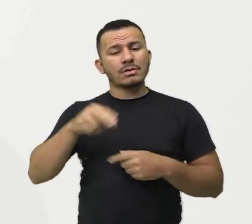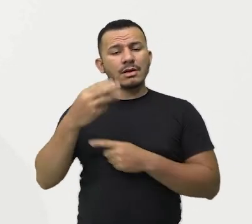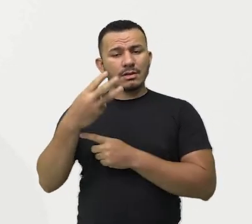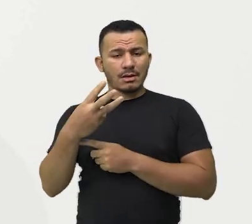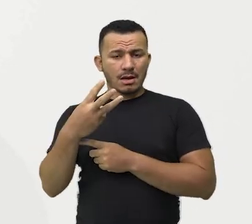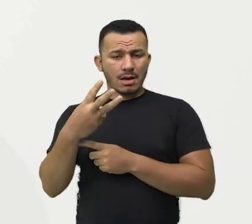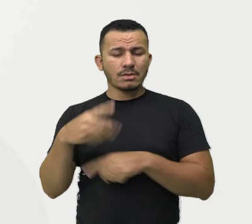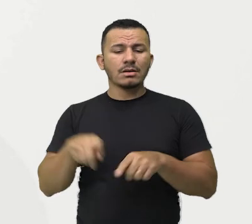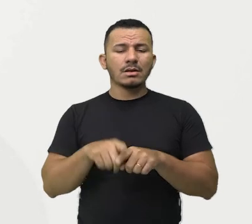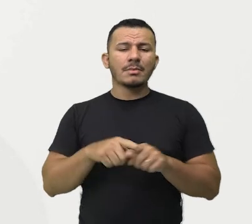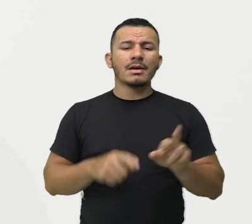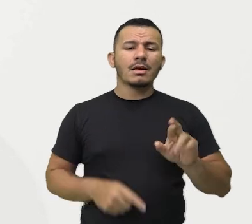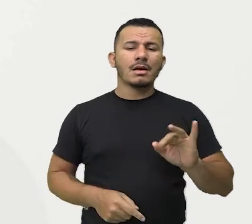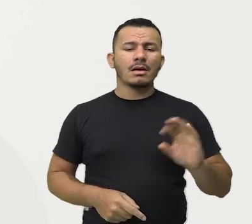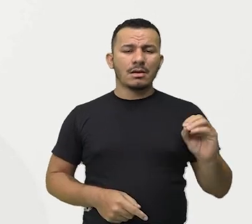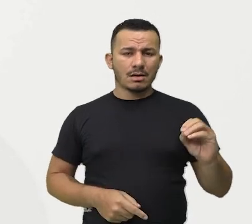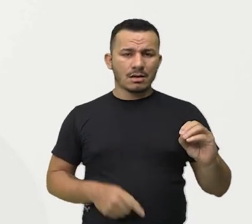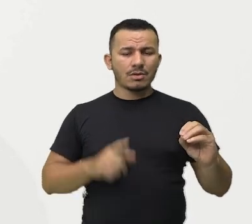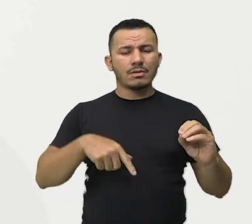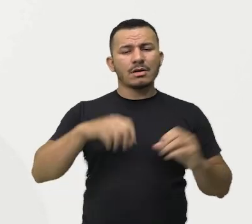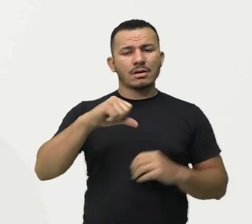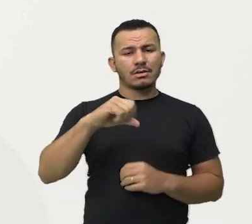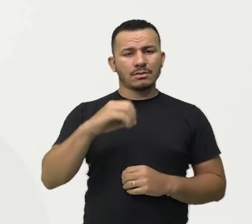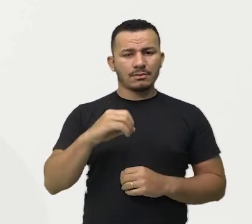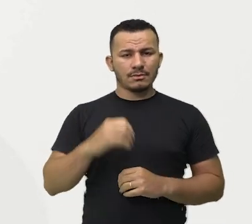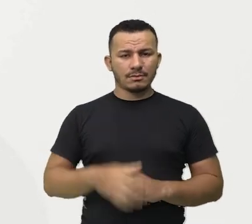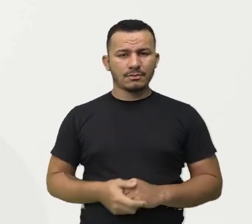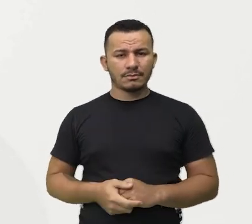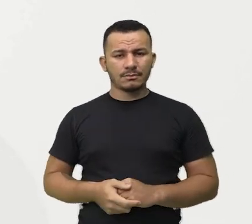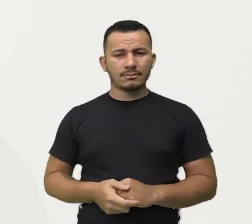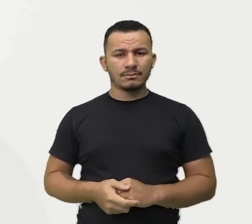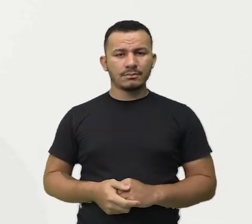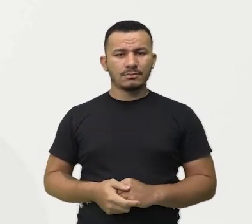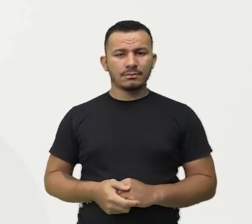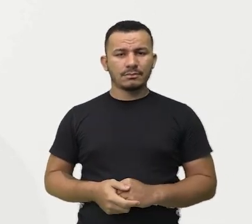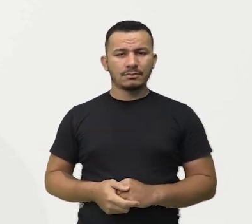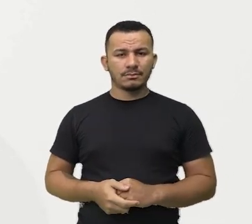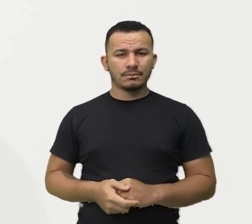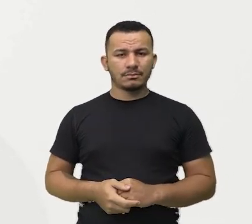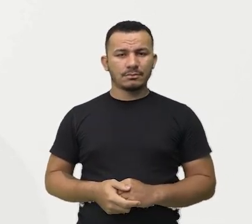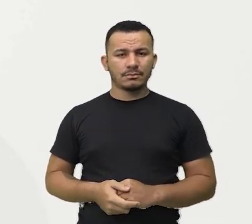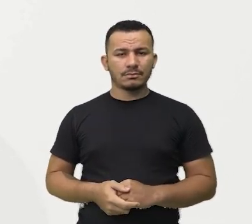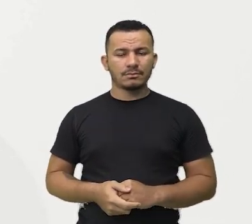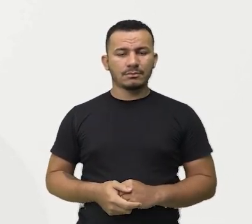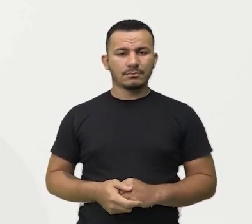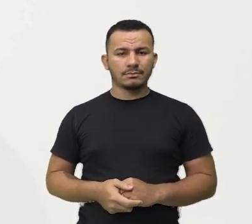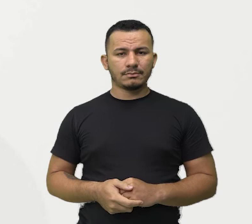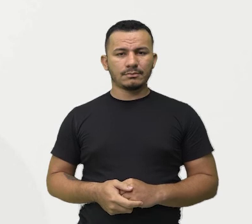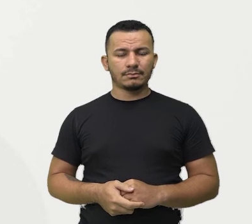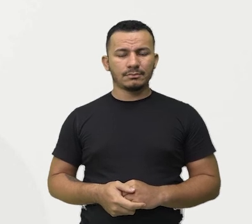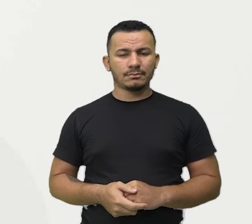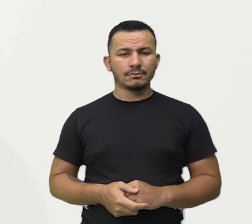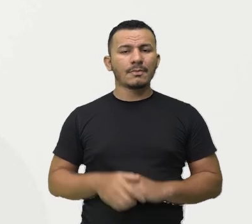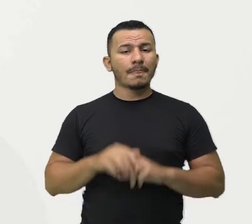π equivale a 3 e falou que o raio é igual a 90, tá bom?